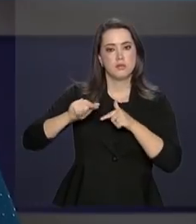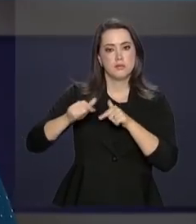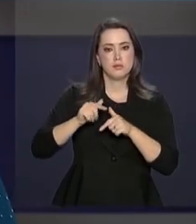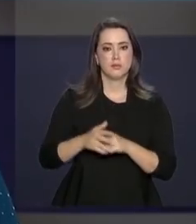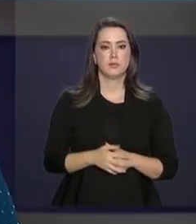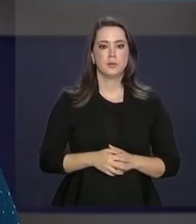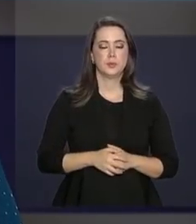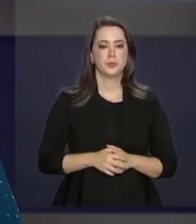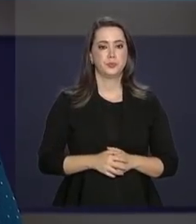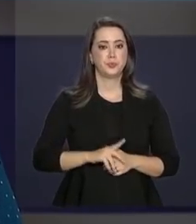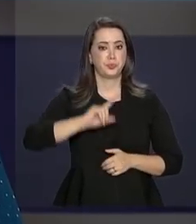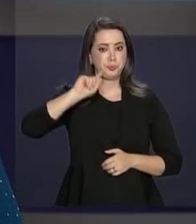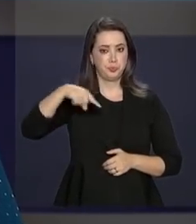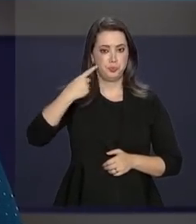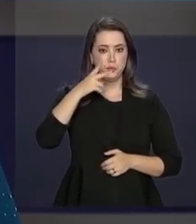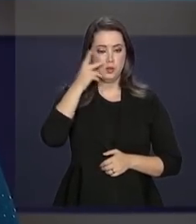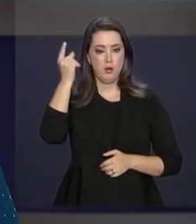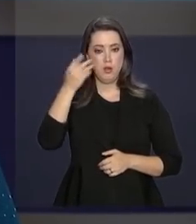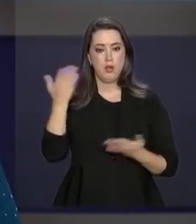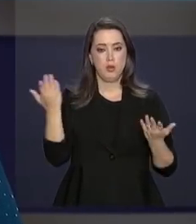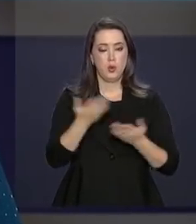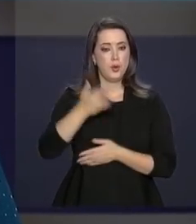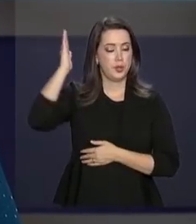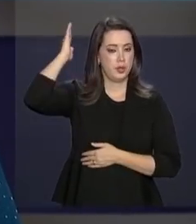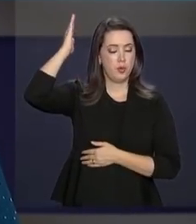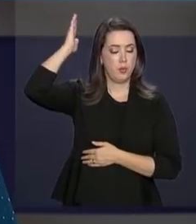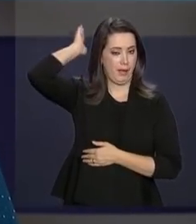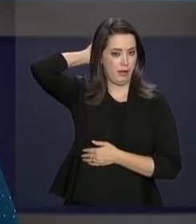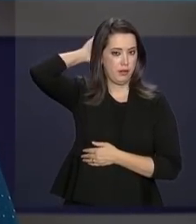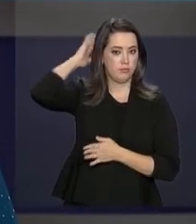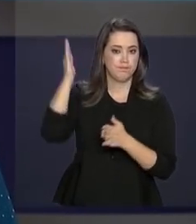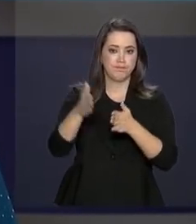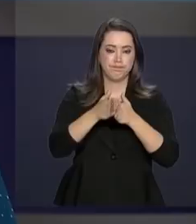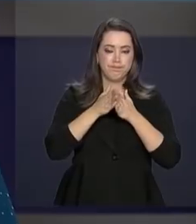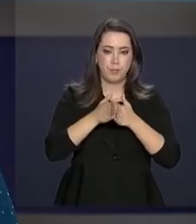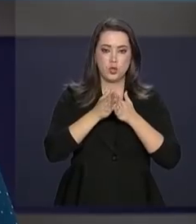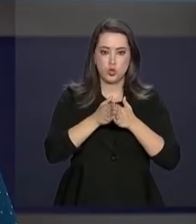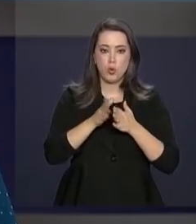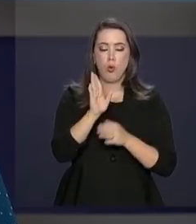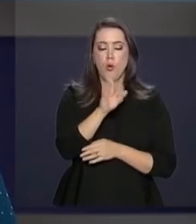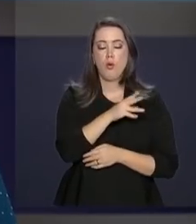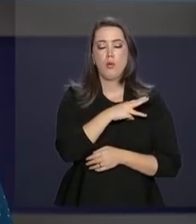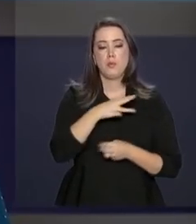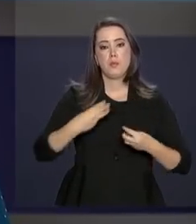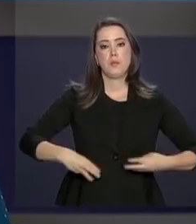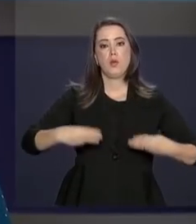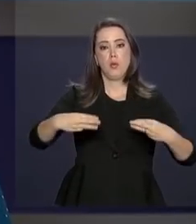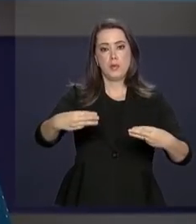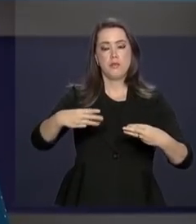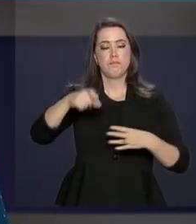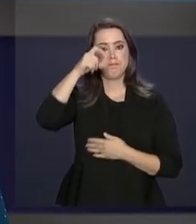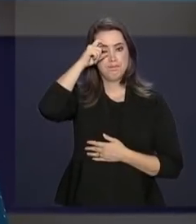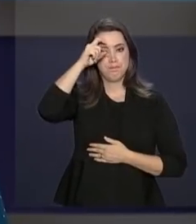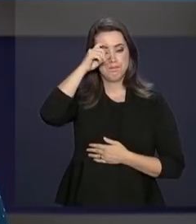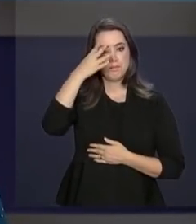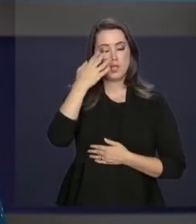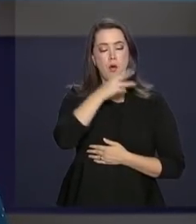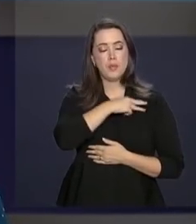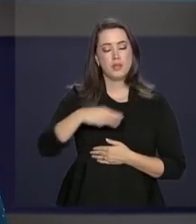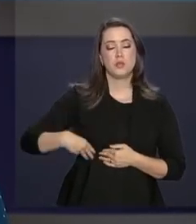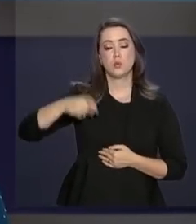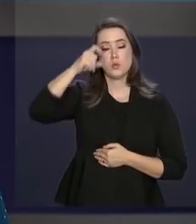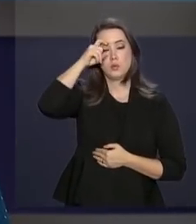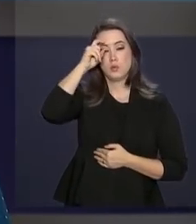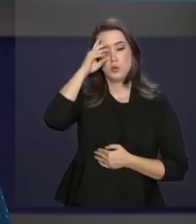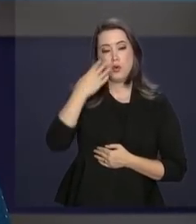nacional e depois do Ceará foi a vez do Pará pedir ao Ministro da Justiça e Segurança Pública Sérgio moro o envio de